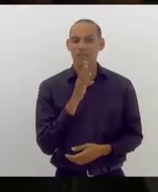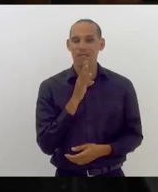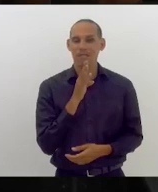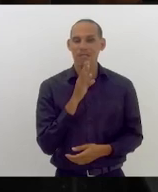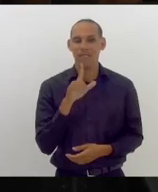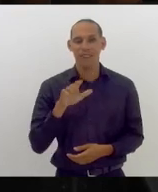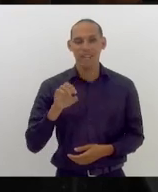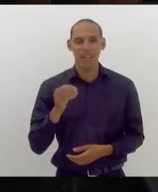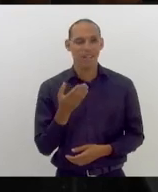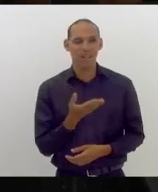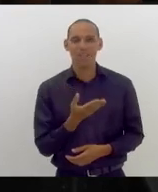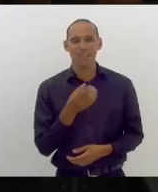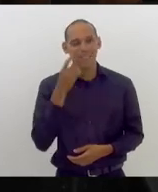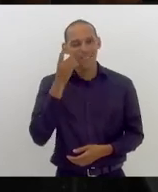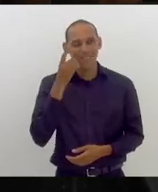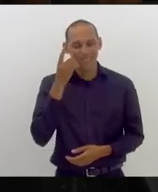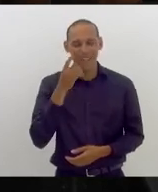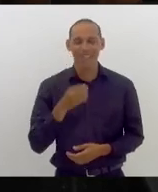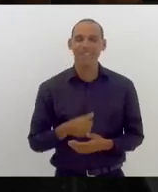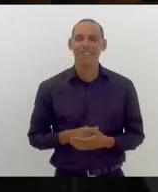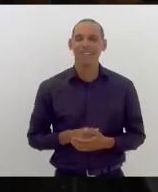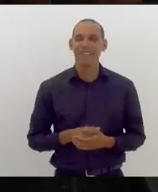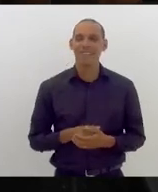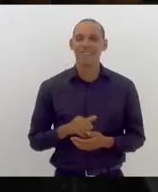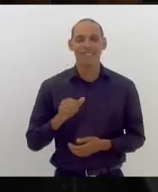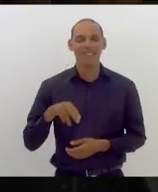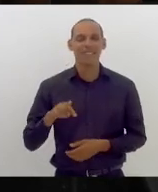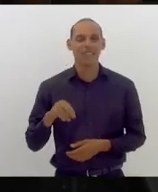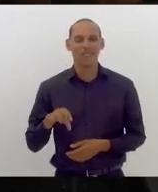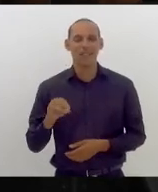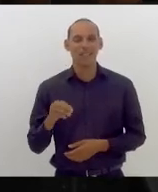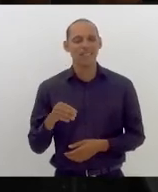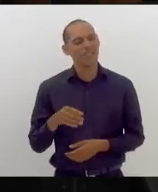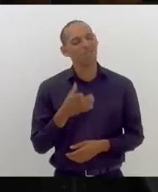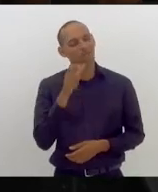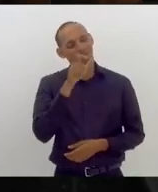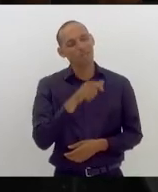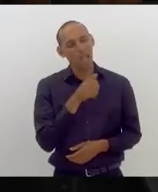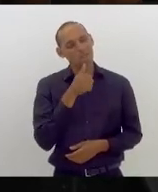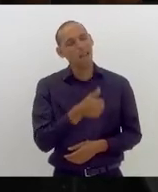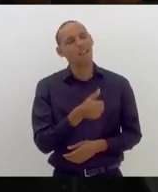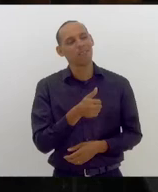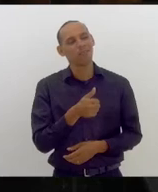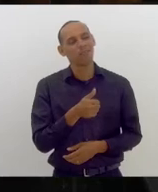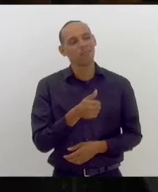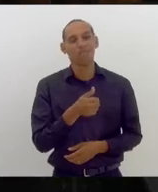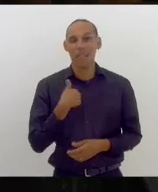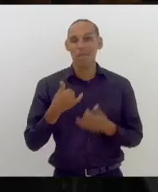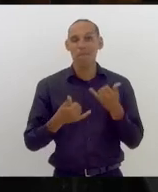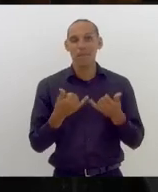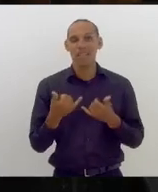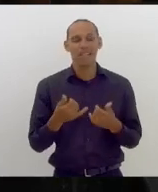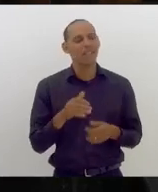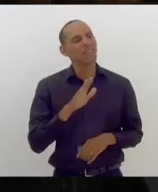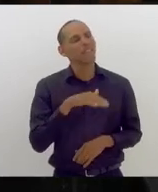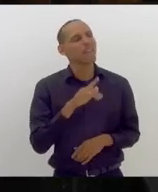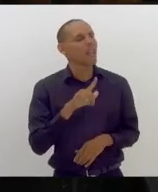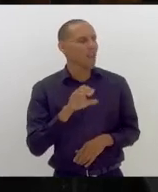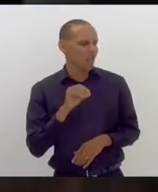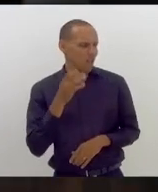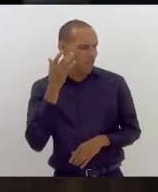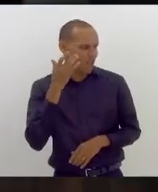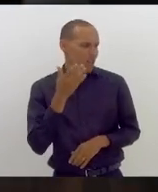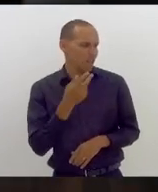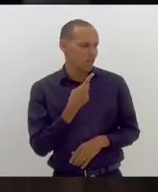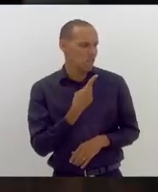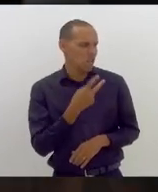quando eu conheci o Léo, deputado Ottoni, falei, pô, esse cara é do bem, até brinquei com ele ali, falei, Léo, acho que a